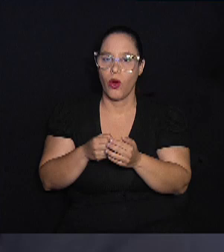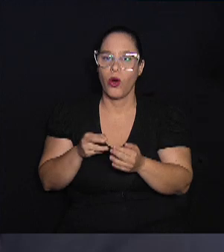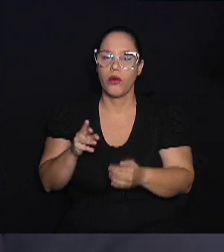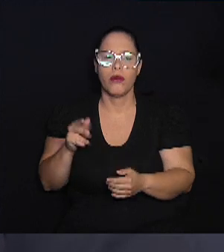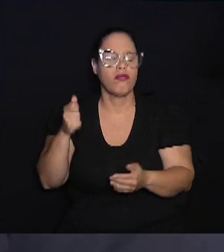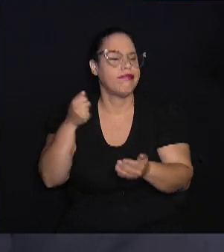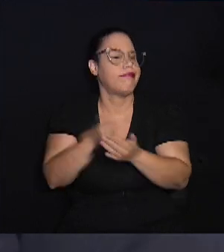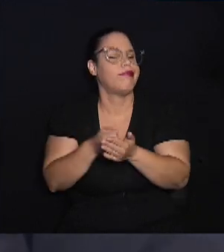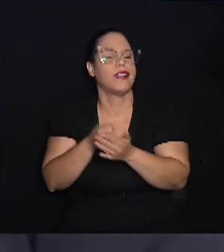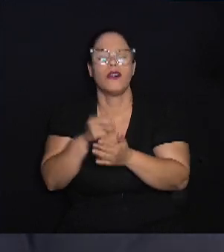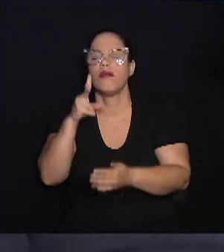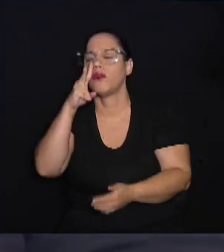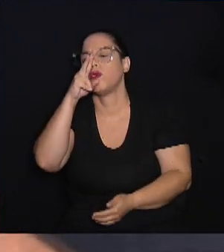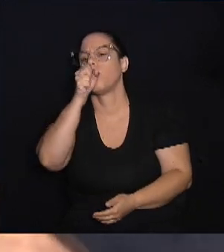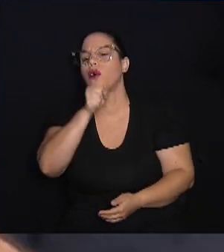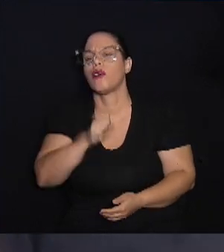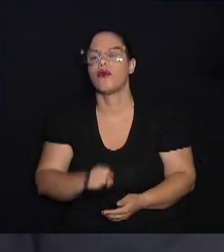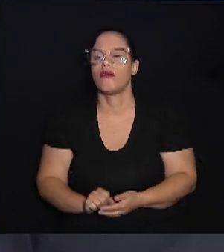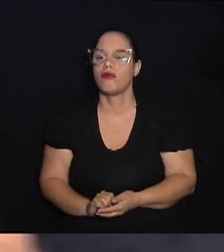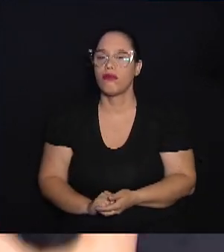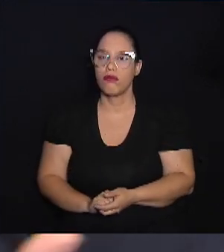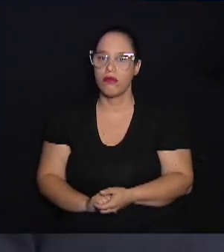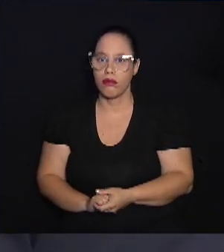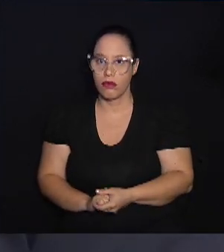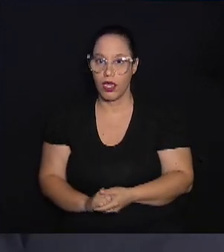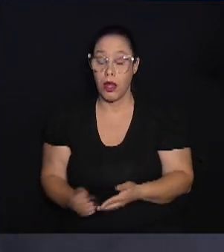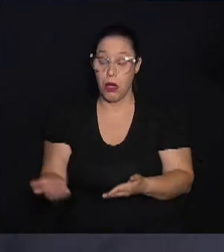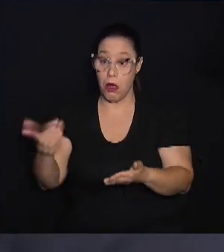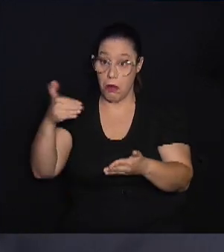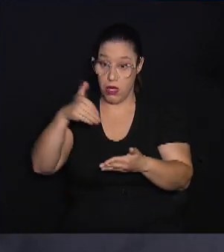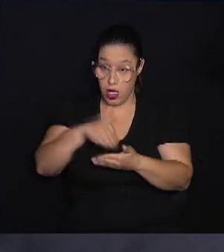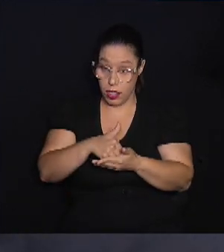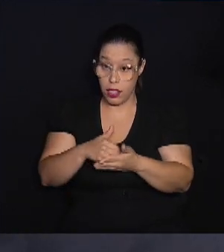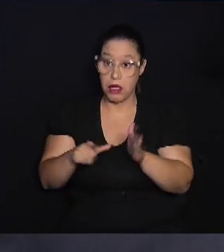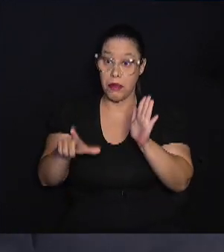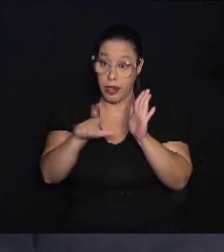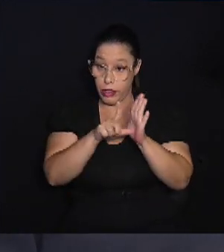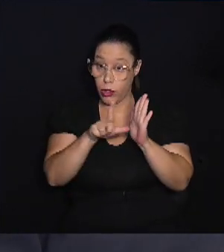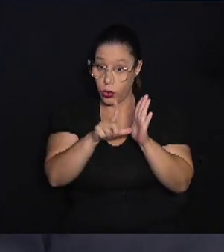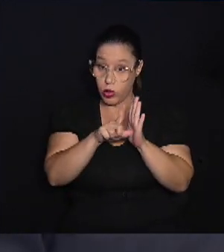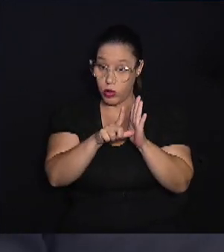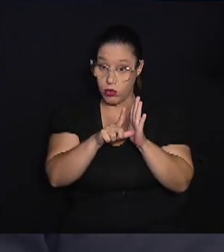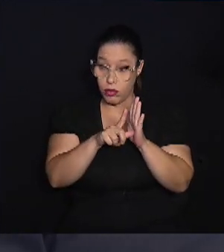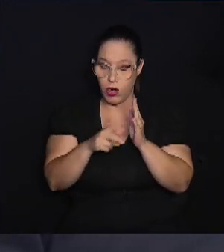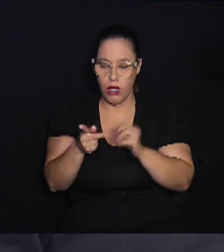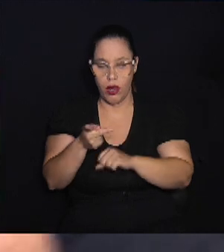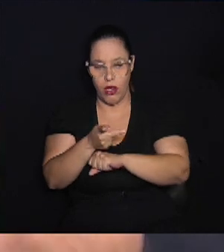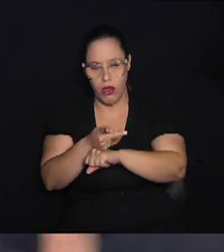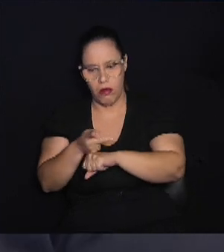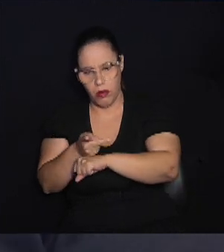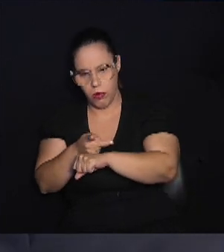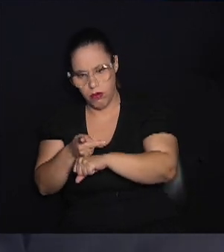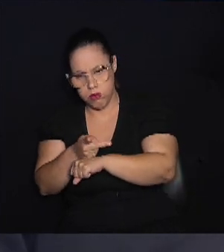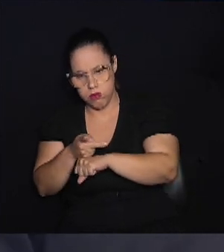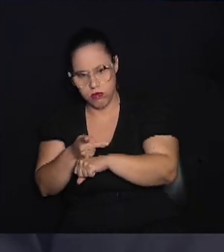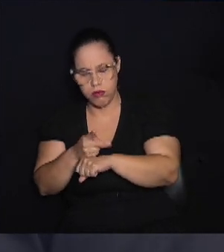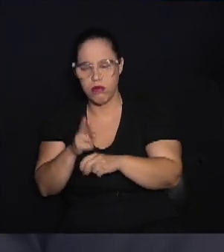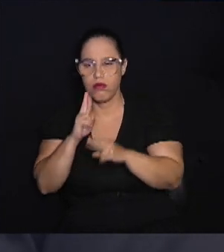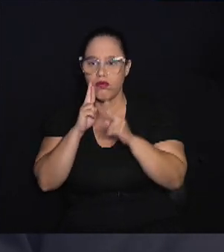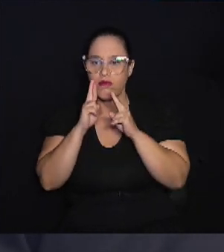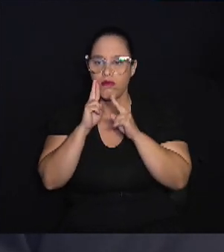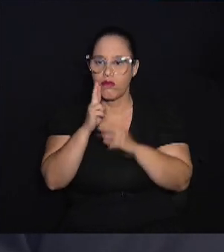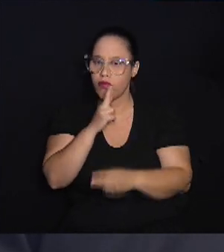forte em relação a isso. Para trazer mais lojas, a gente está buscando um mix bem diverso, como